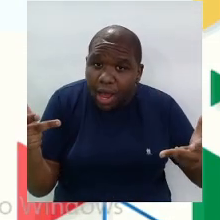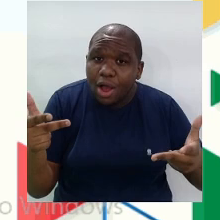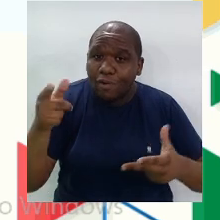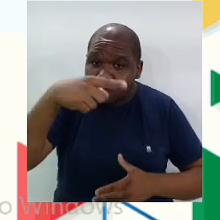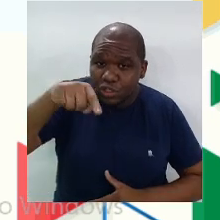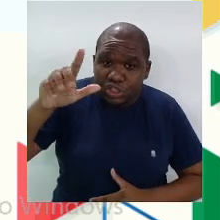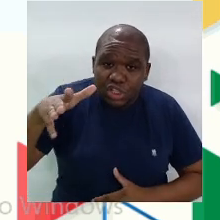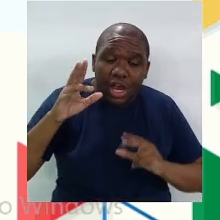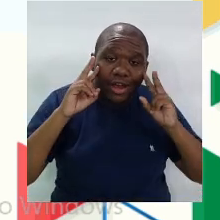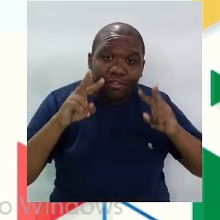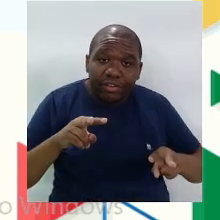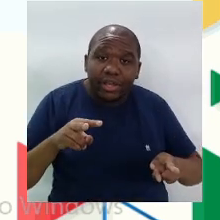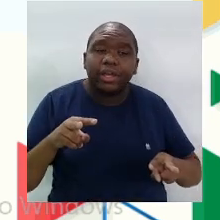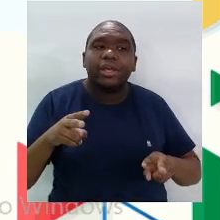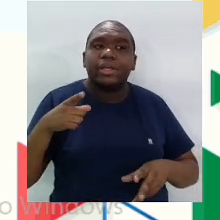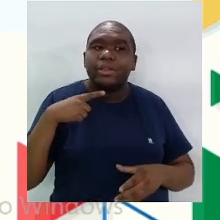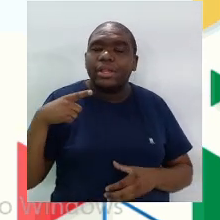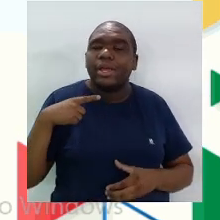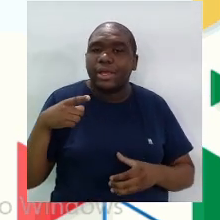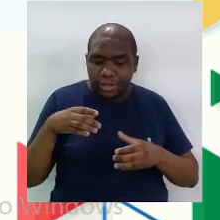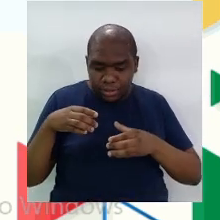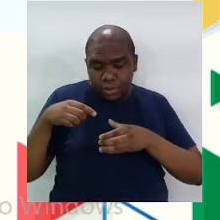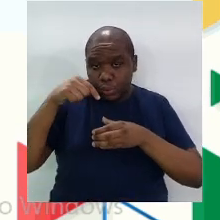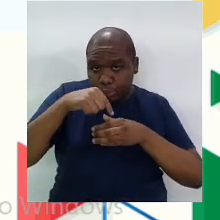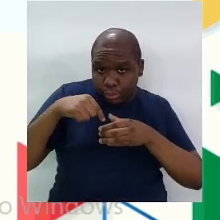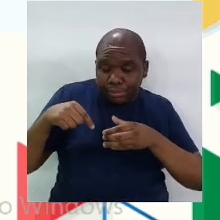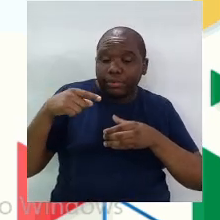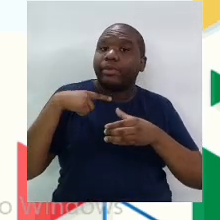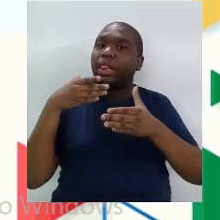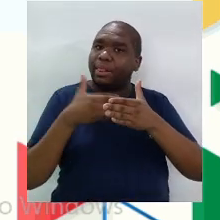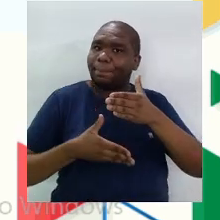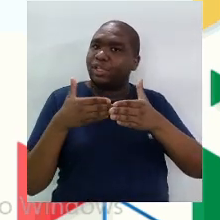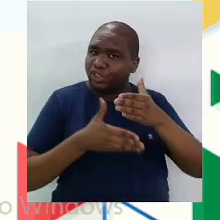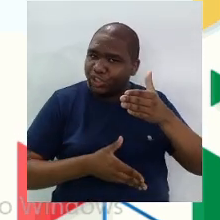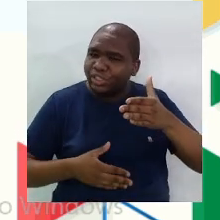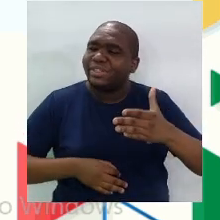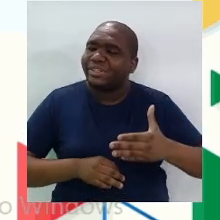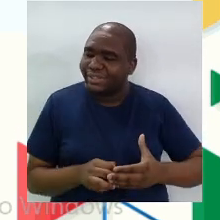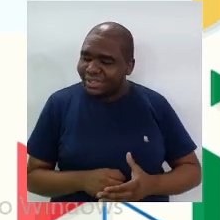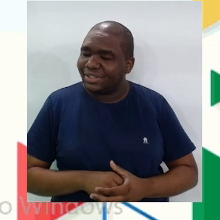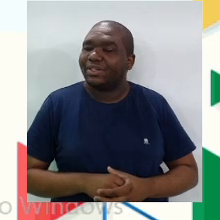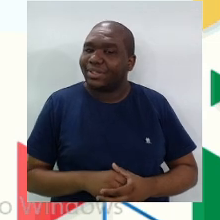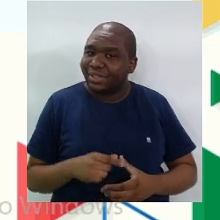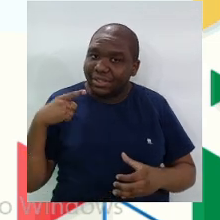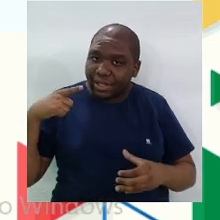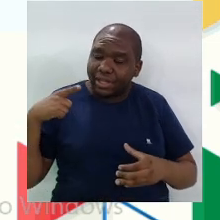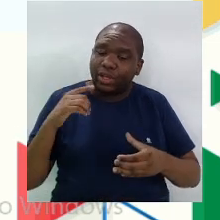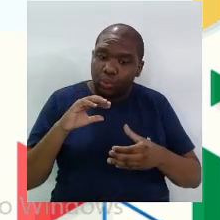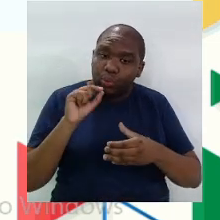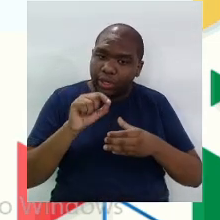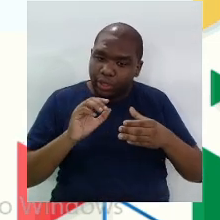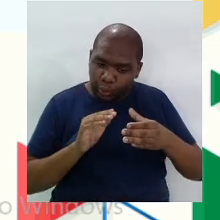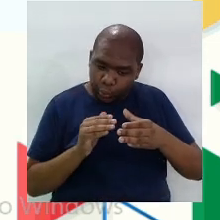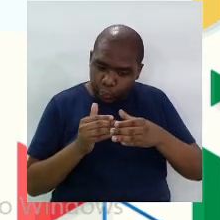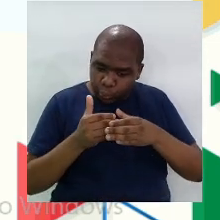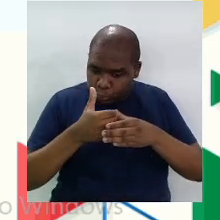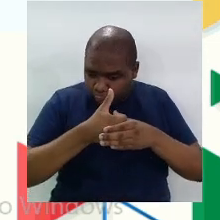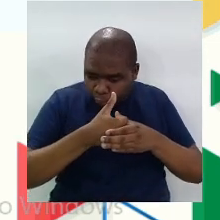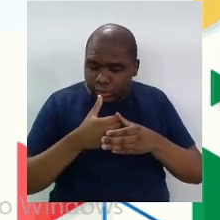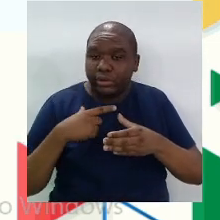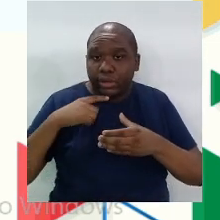já que o núcleo ele já é delimitado por um envoltório. Então a gente tem a